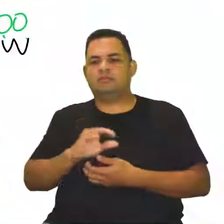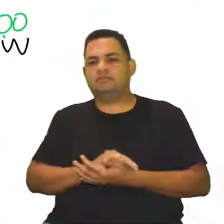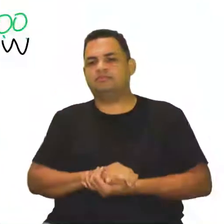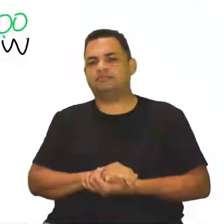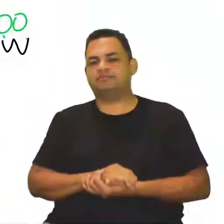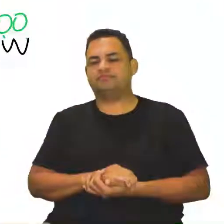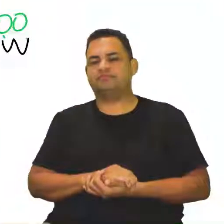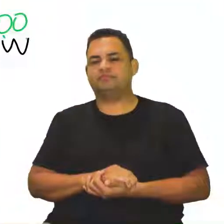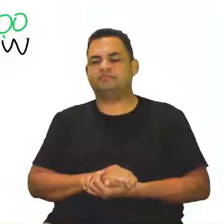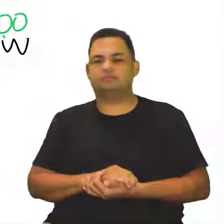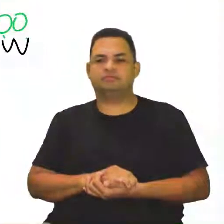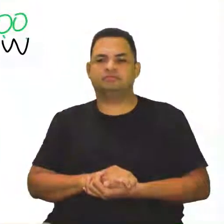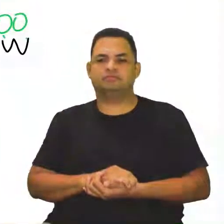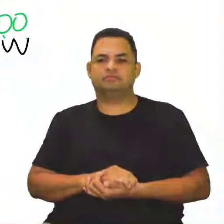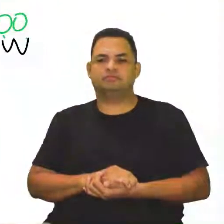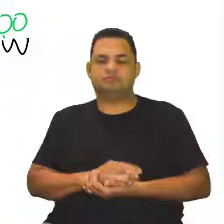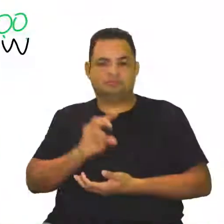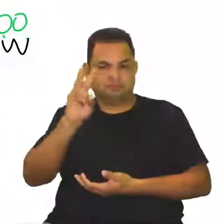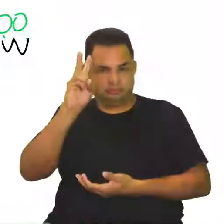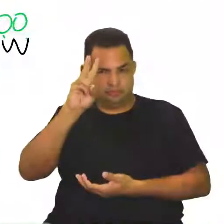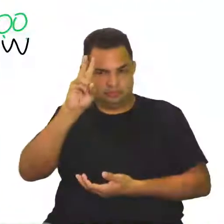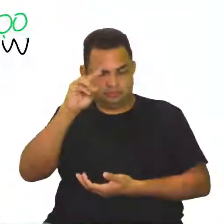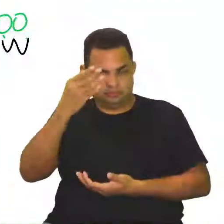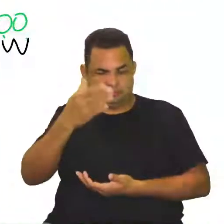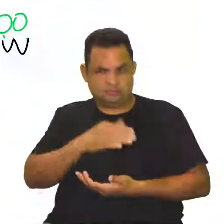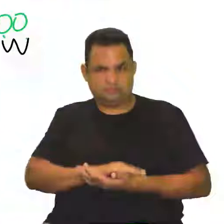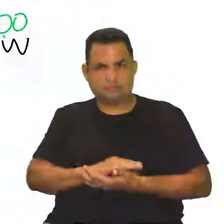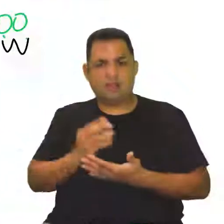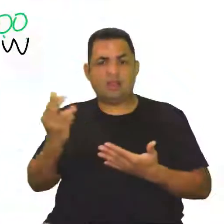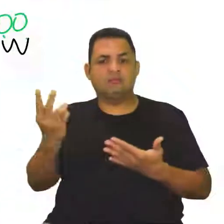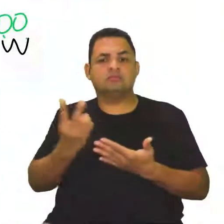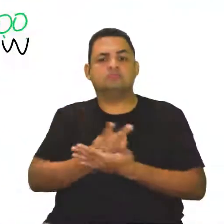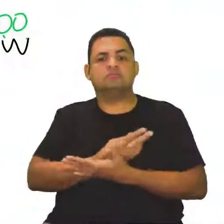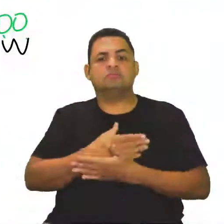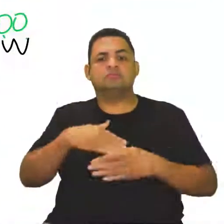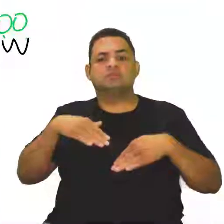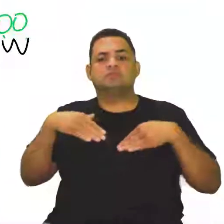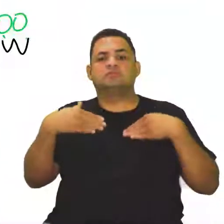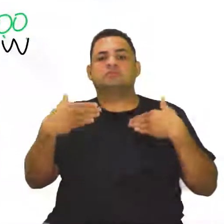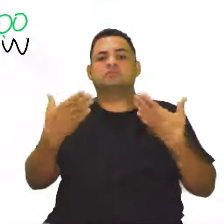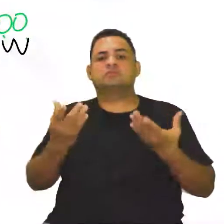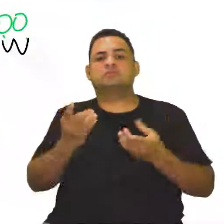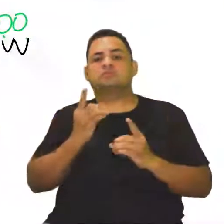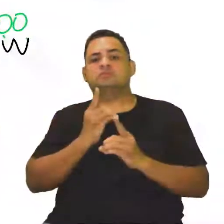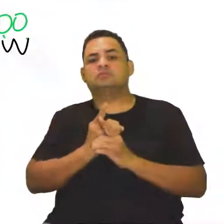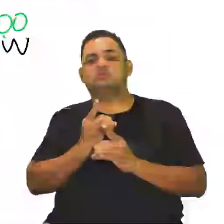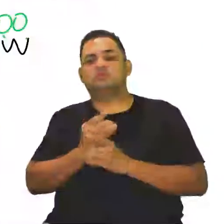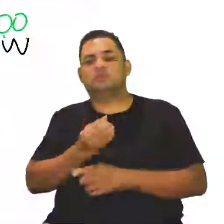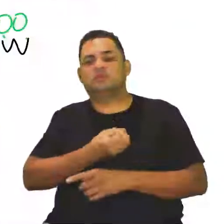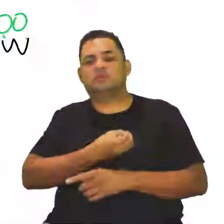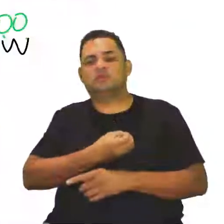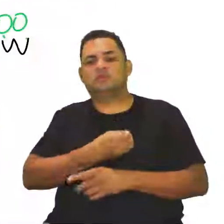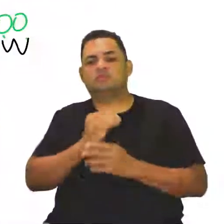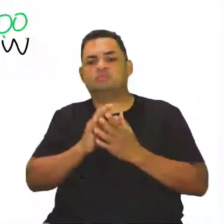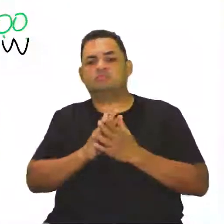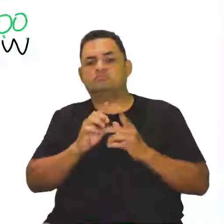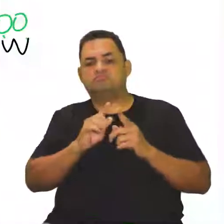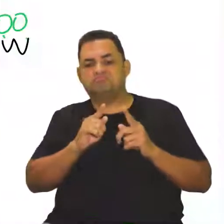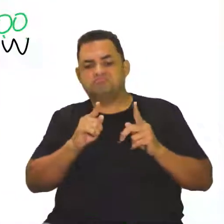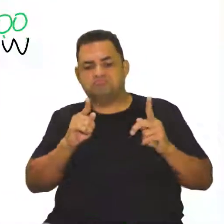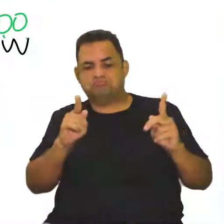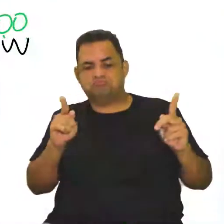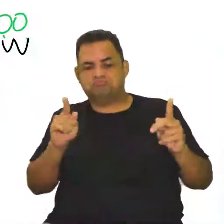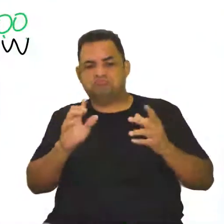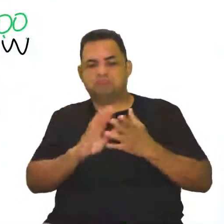quilowatts. Tá bom, pessoal? Só lembrando, ok? Isso acontece quando você encontra números muito grandes para